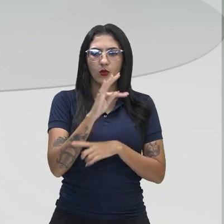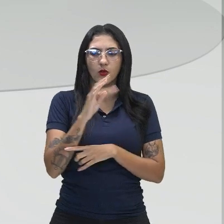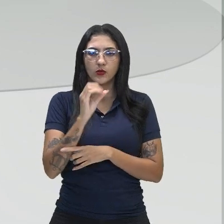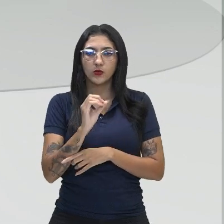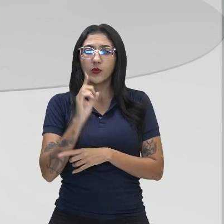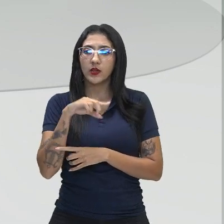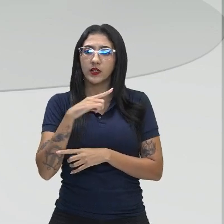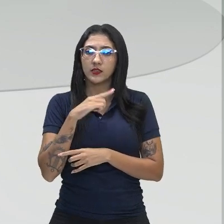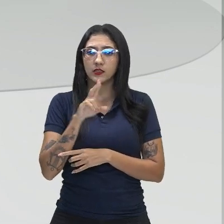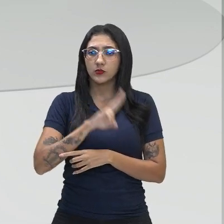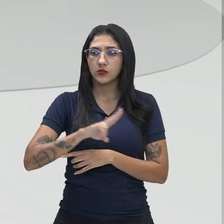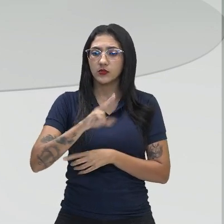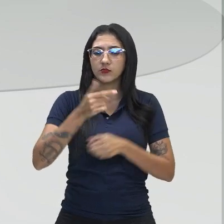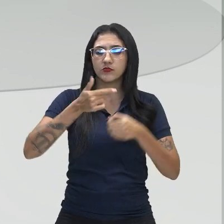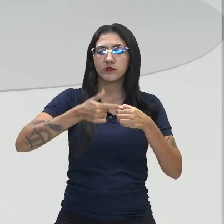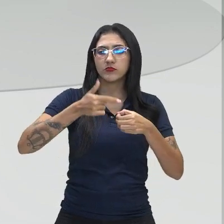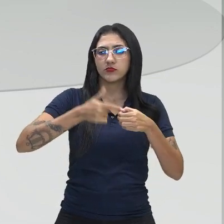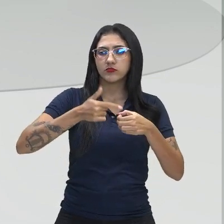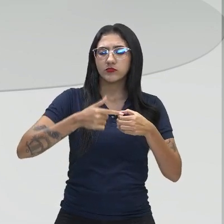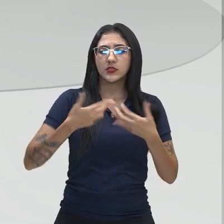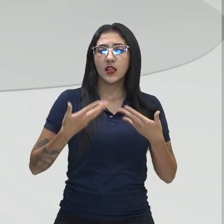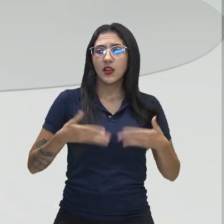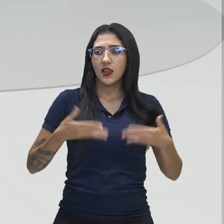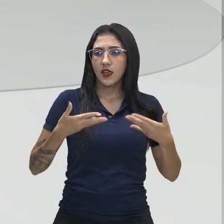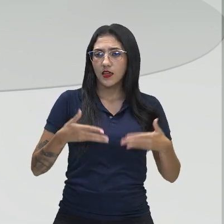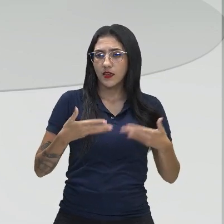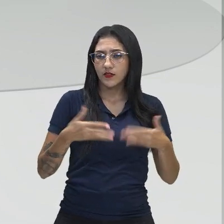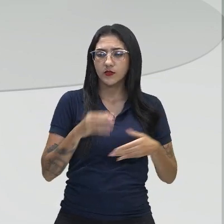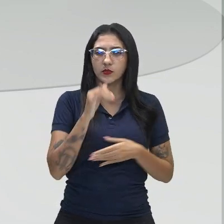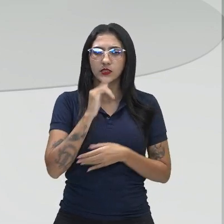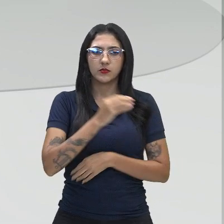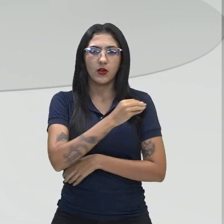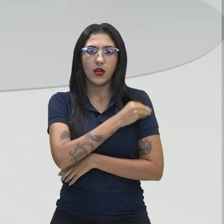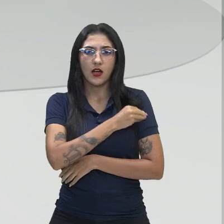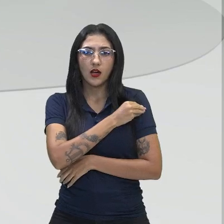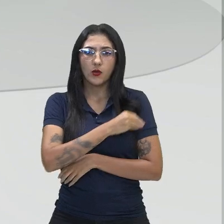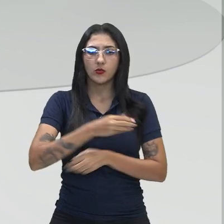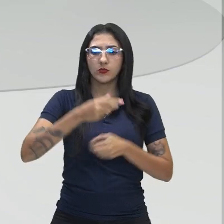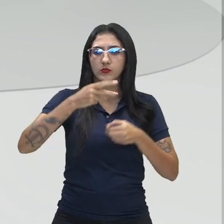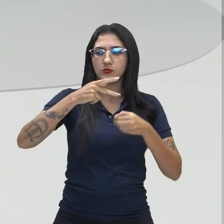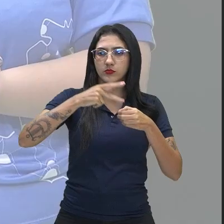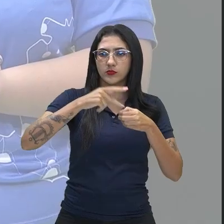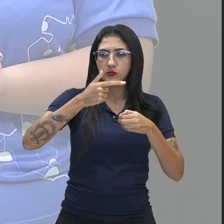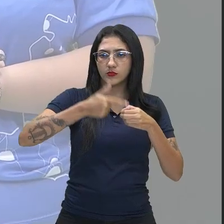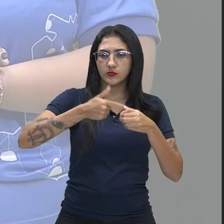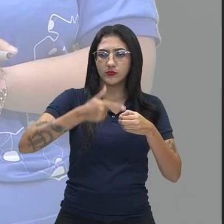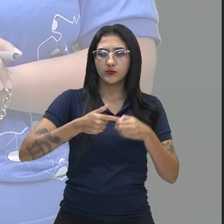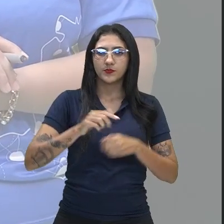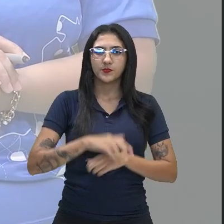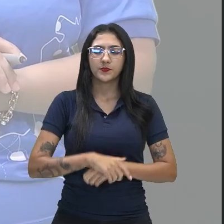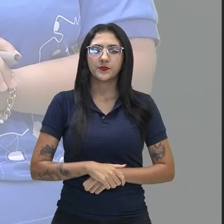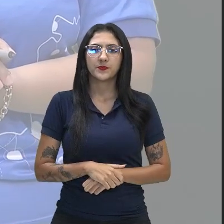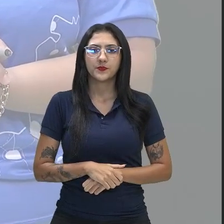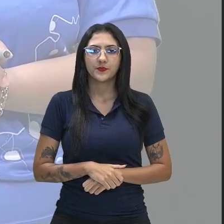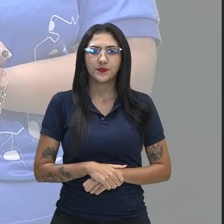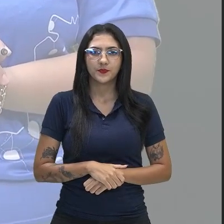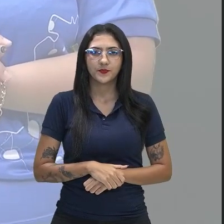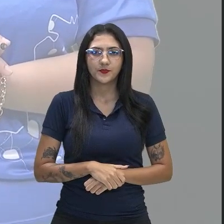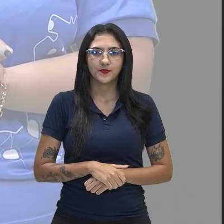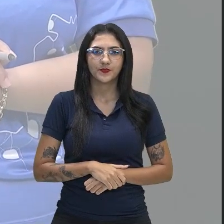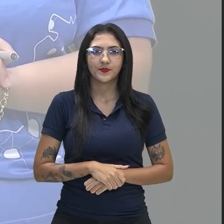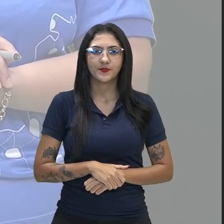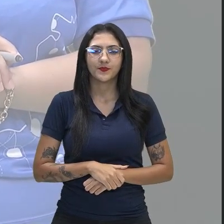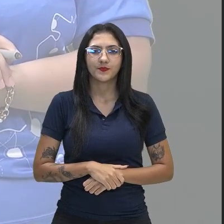por combustíveis mais leves, como a gasolina, o álcool e o gás. Muito bem, então nós